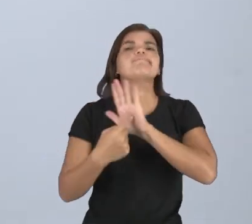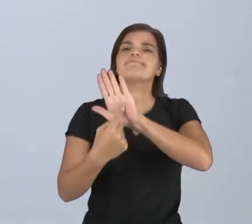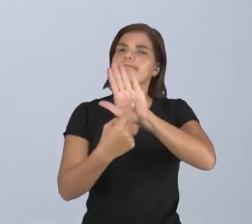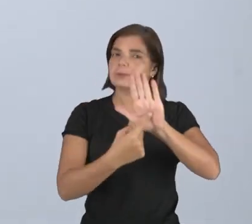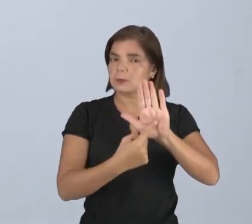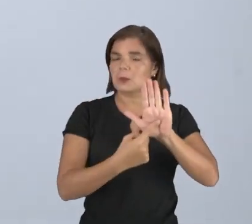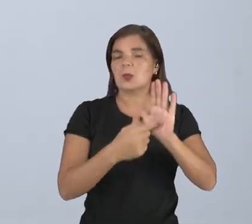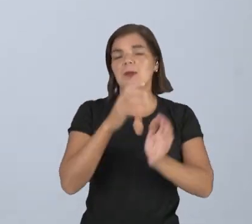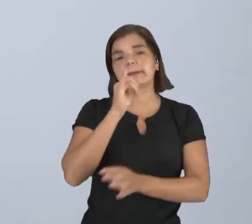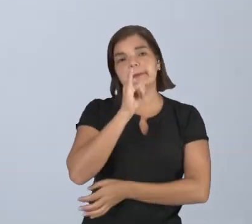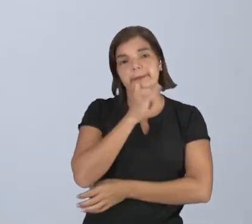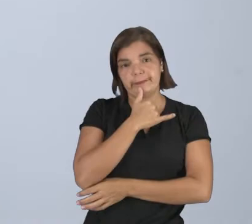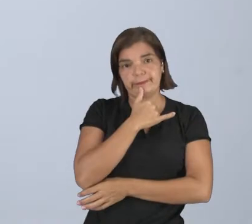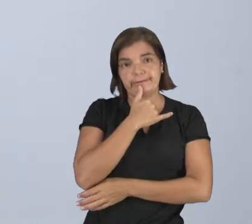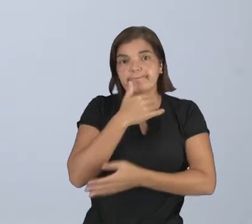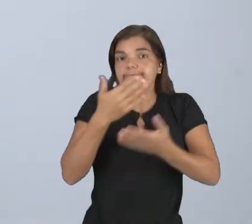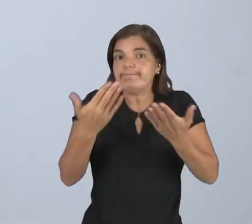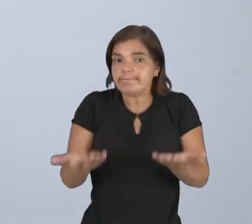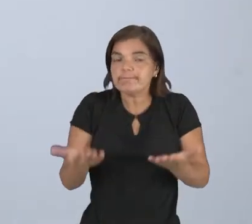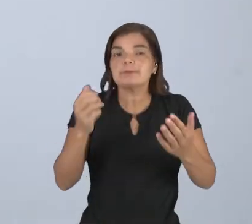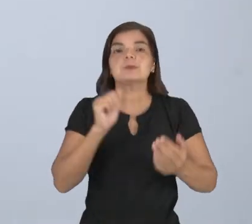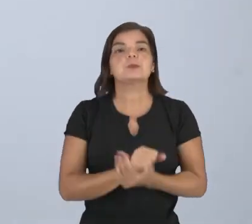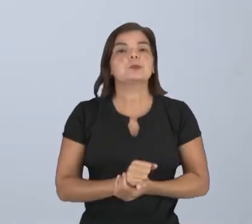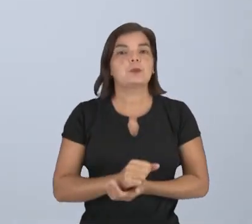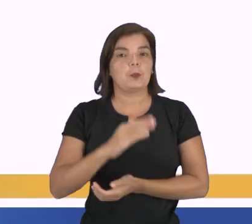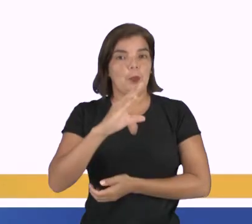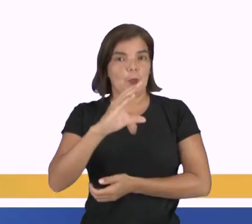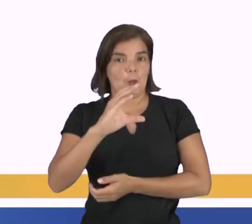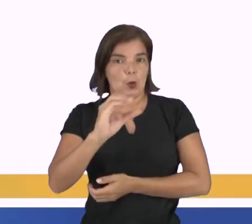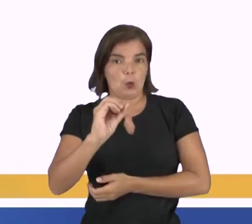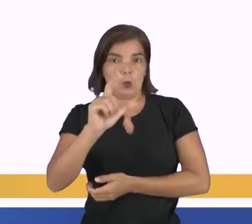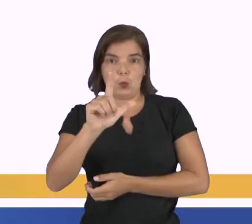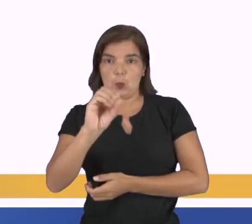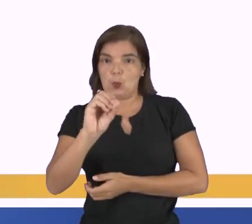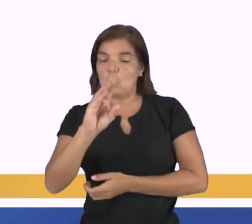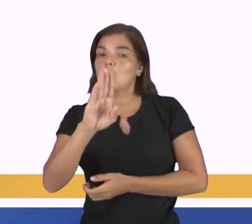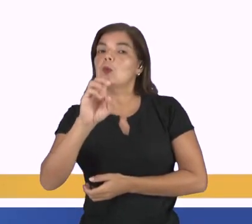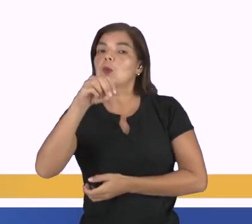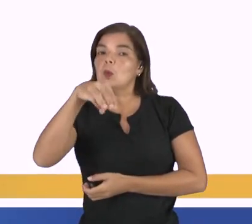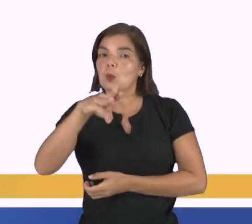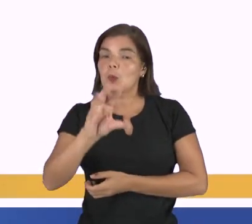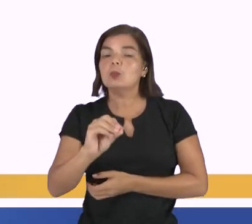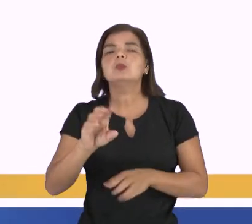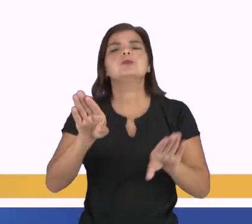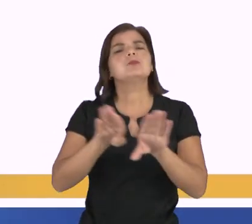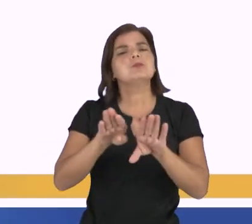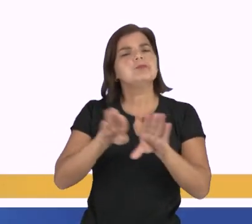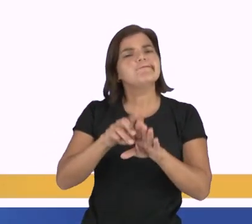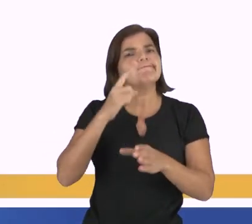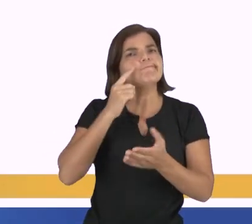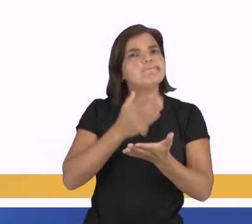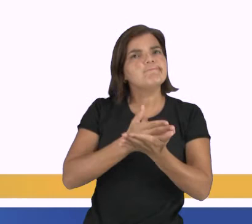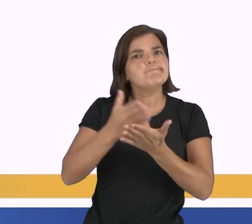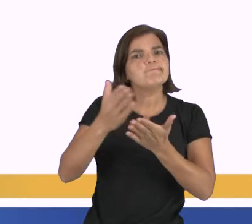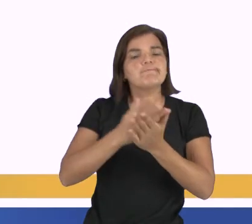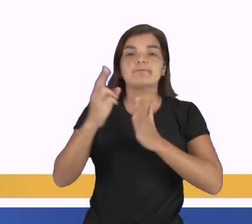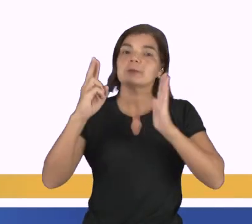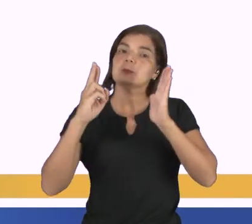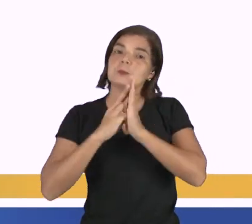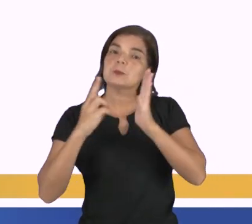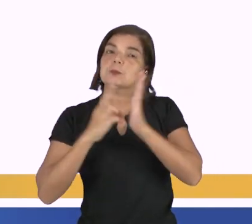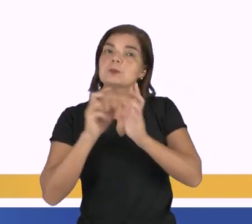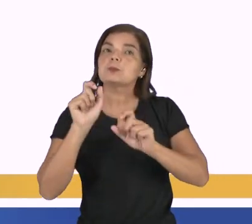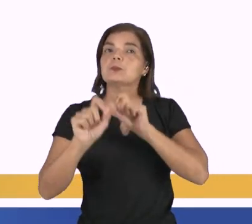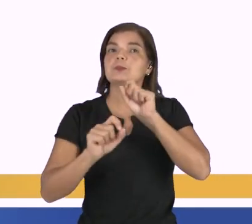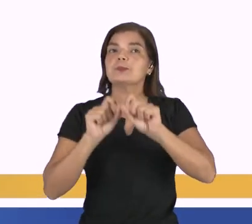bem tristes, né? Em relação a Colombo ou a Cabral, por exemplo, estima-se que a reação inicial dos indígenas tenha